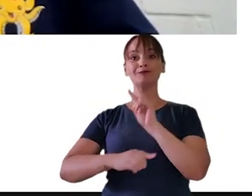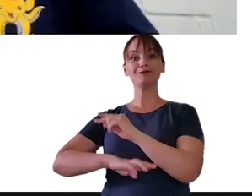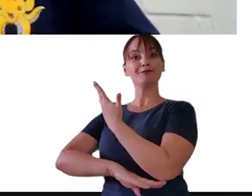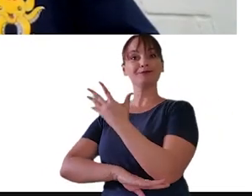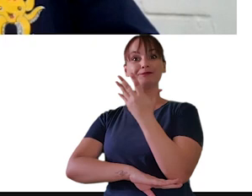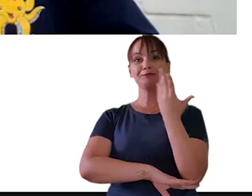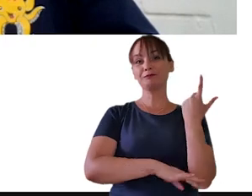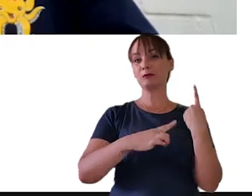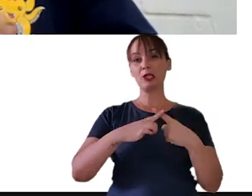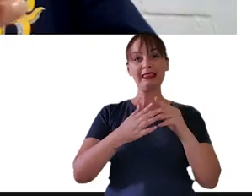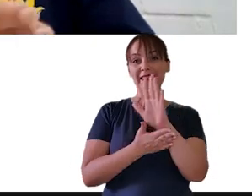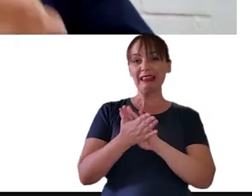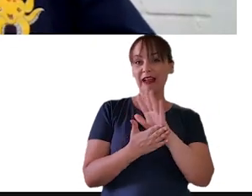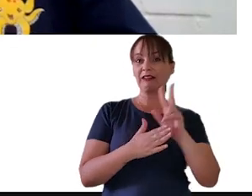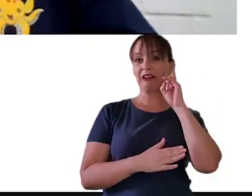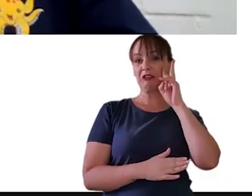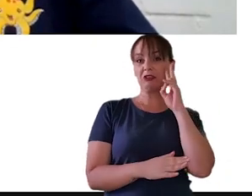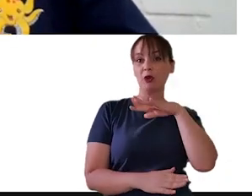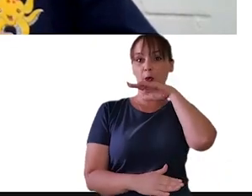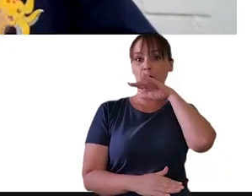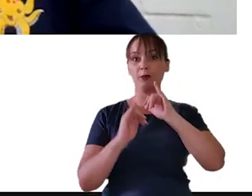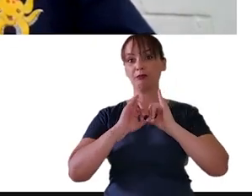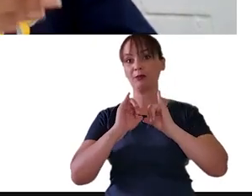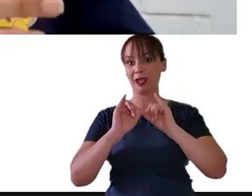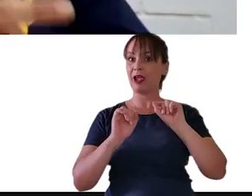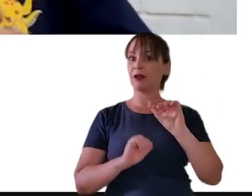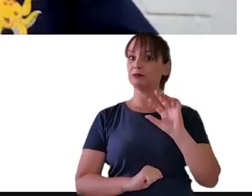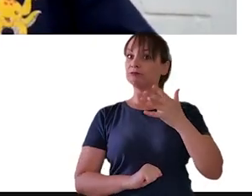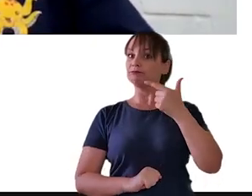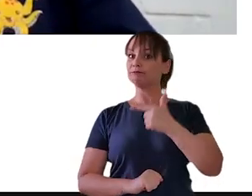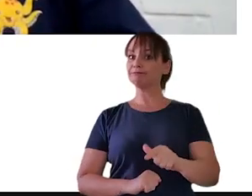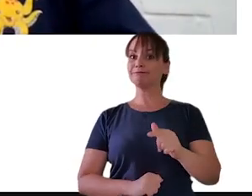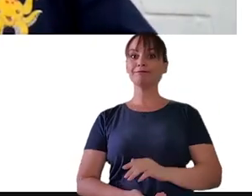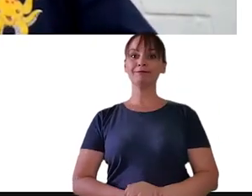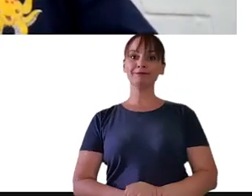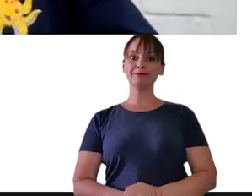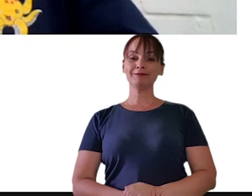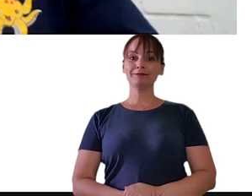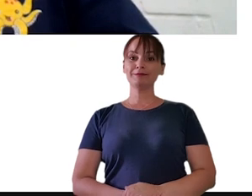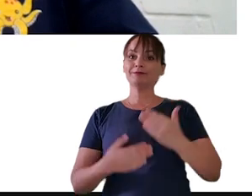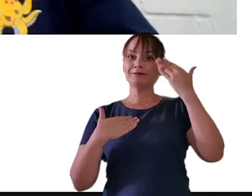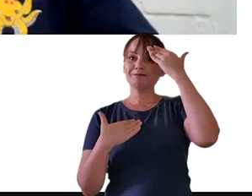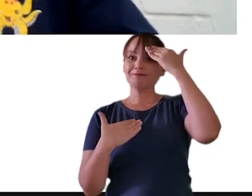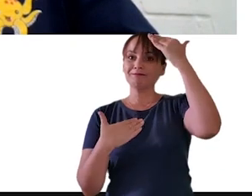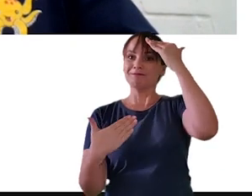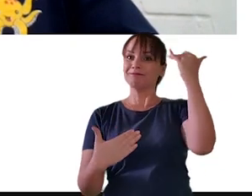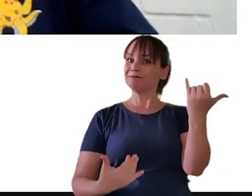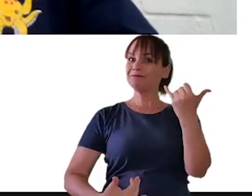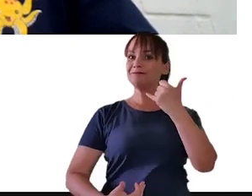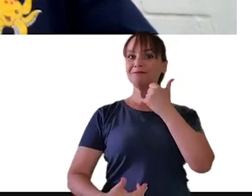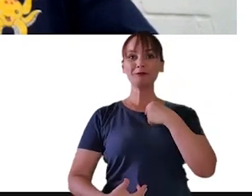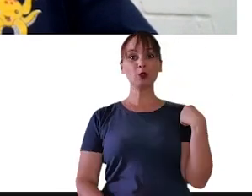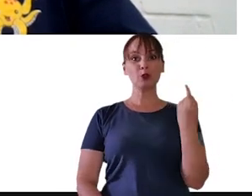o ambiente, para que nada dessas histórias que eu acabei de contar ocorra novamente. Muito obrigado pela